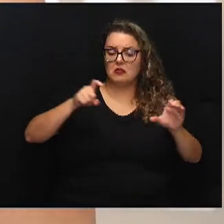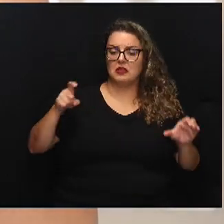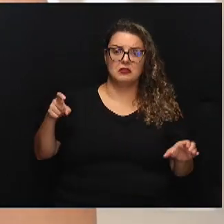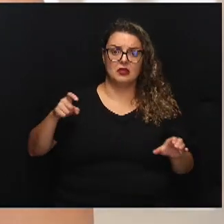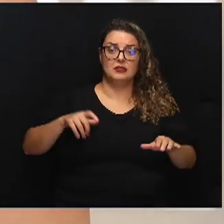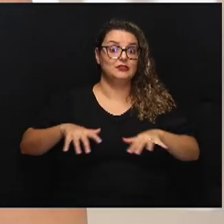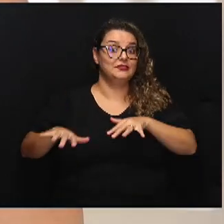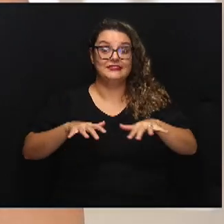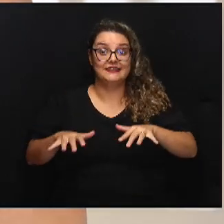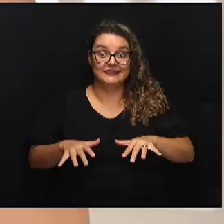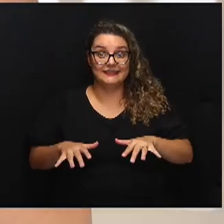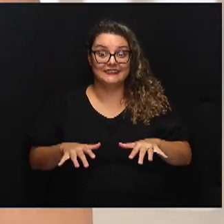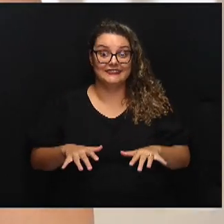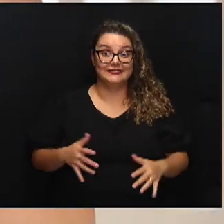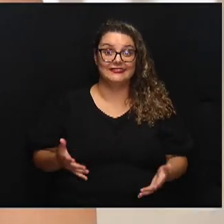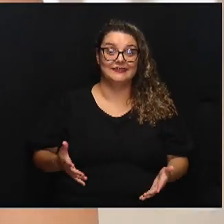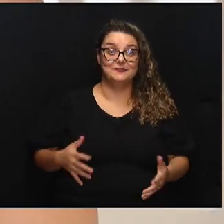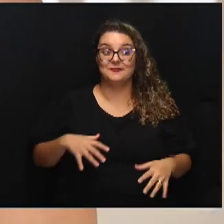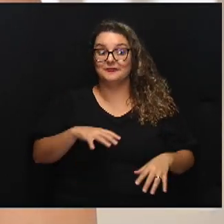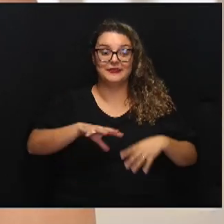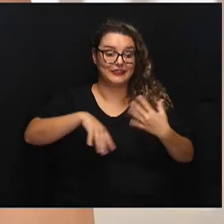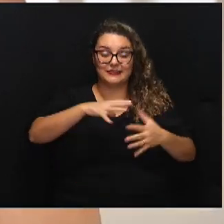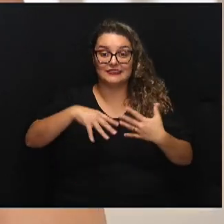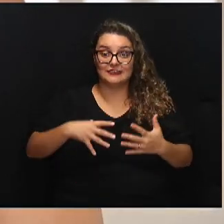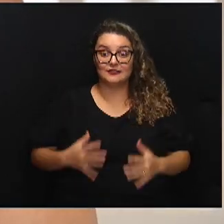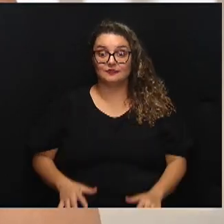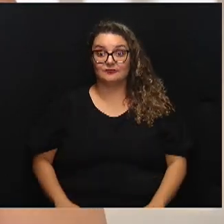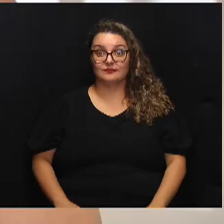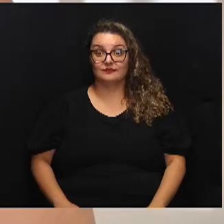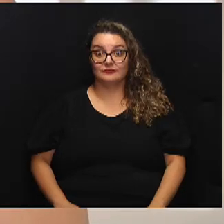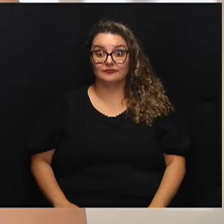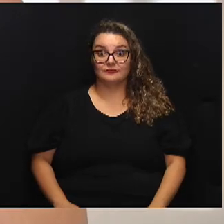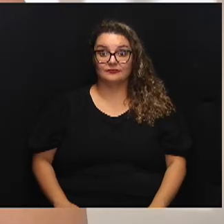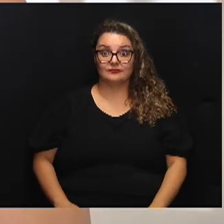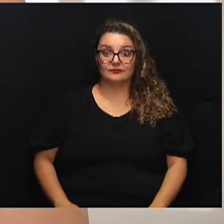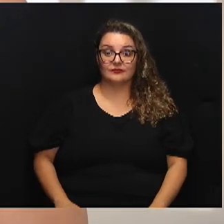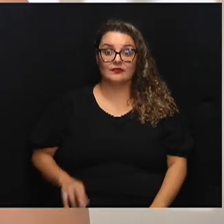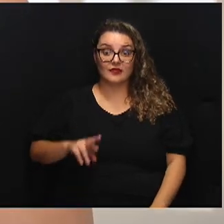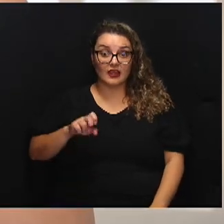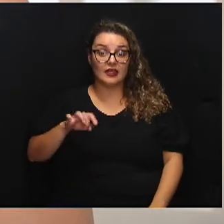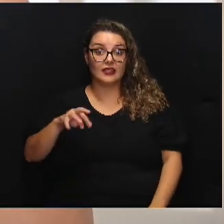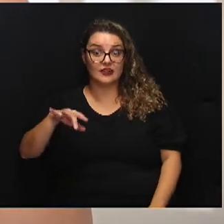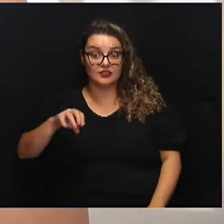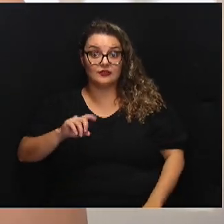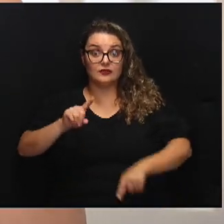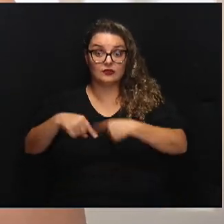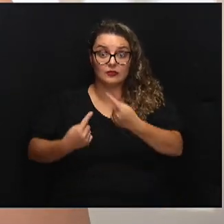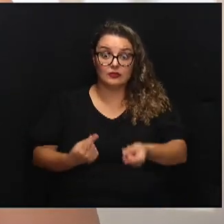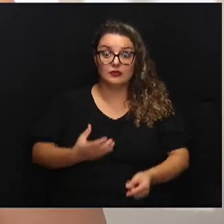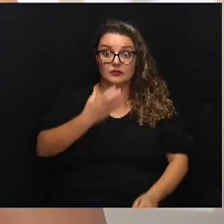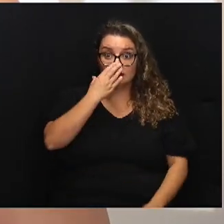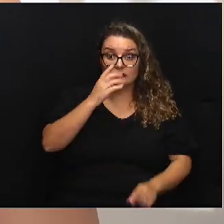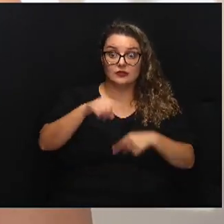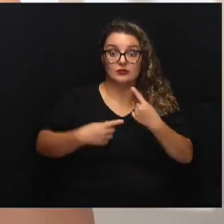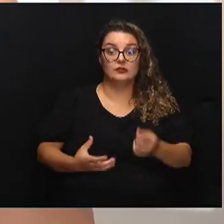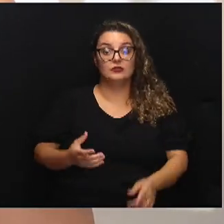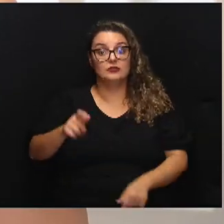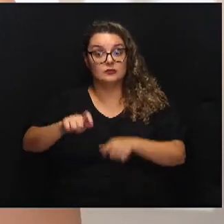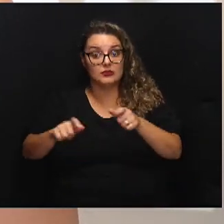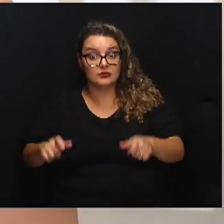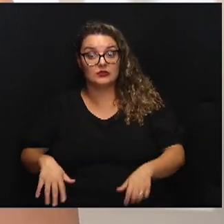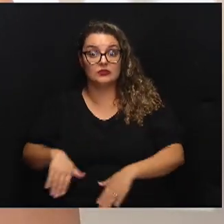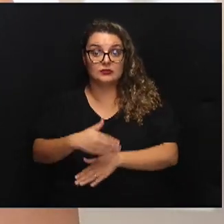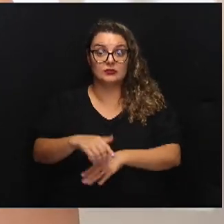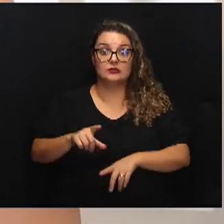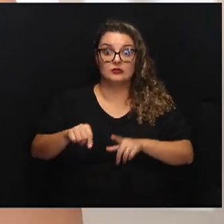muito terrível, agressivo, assim, reativo, né, com cachorros e pessoas na rua. Então a gente tinha até que escolher